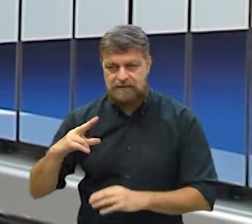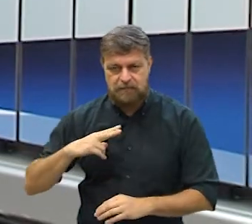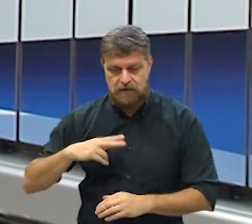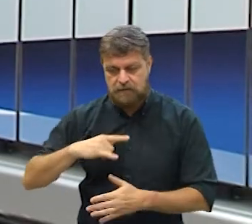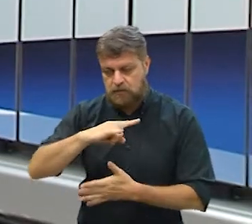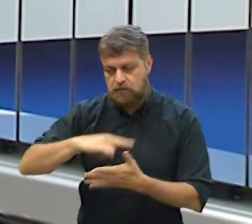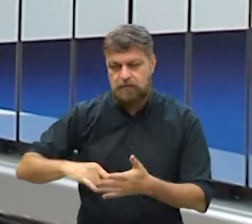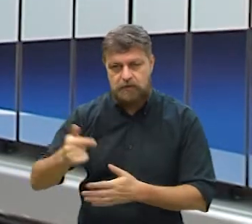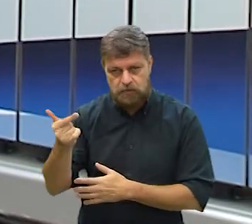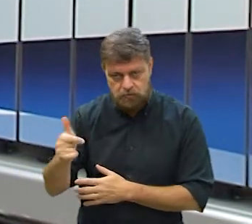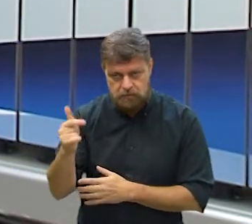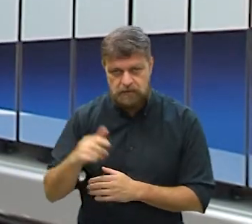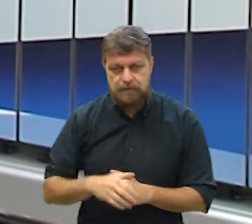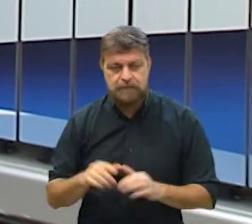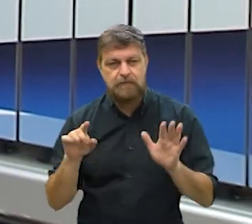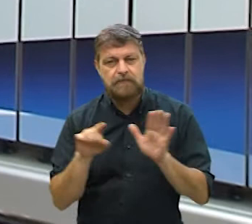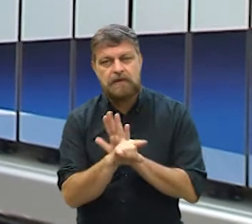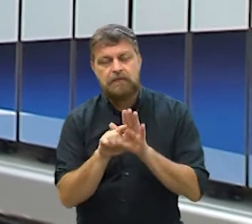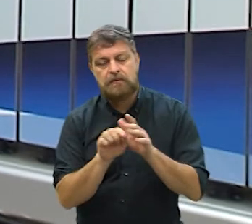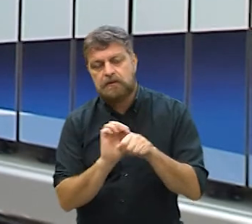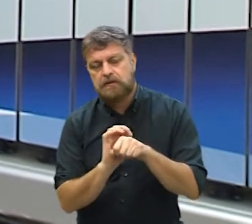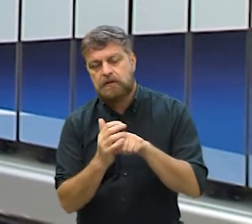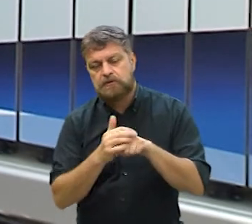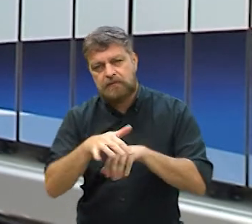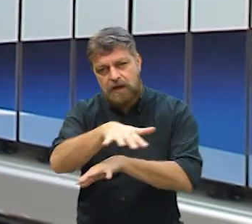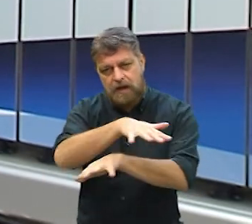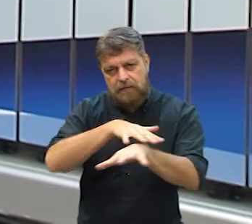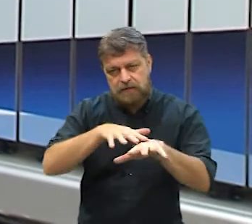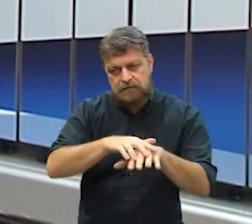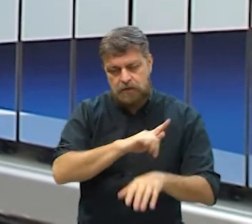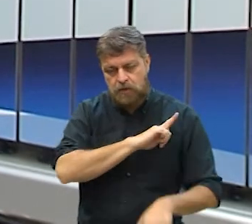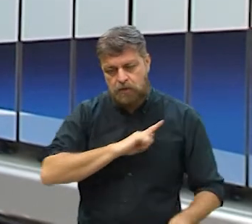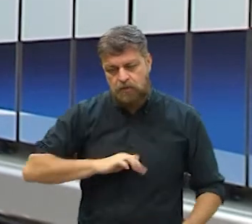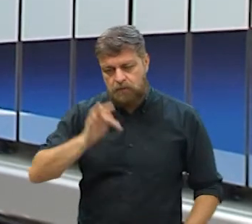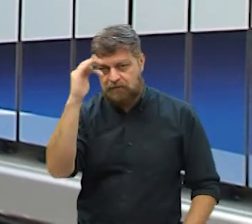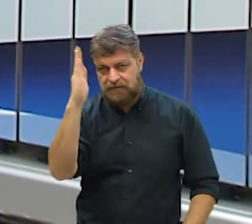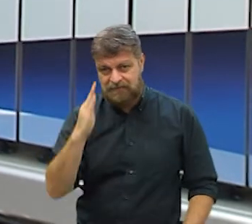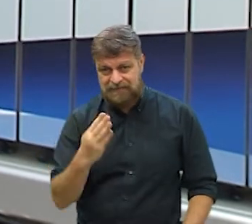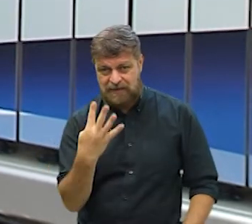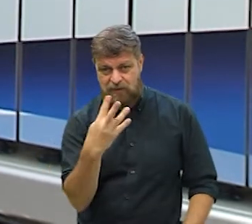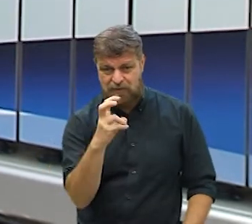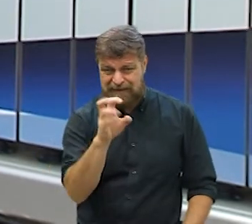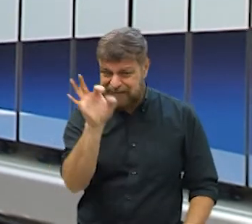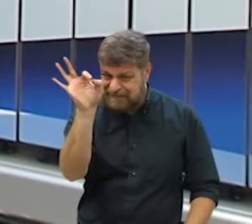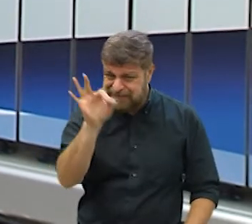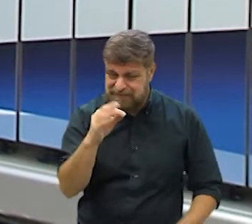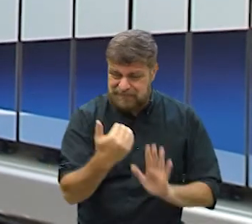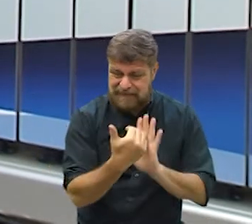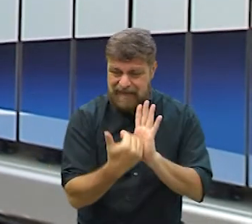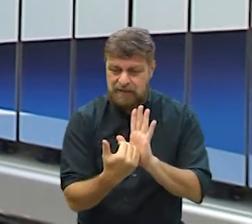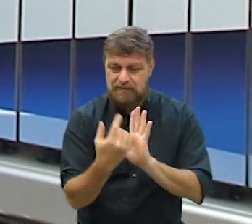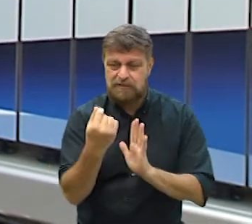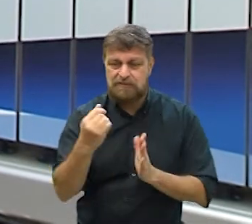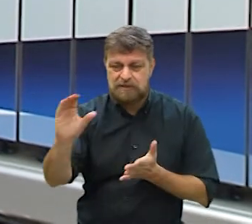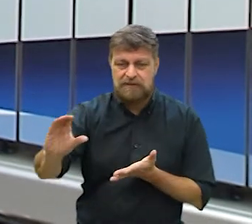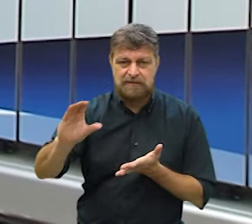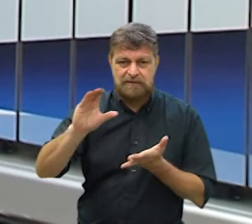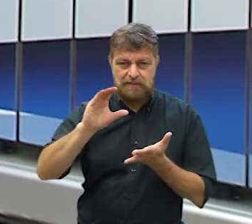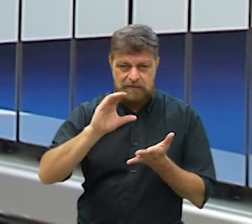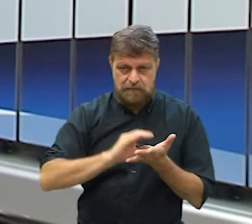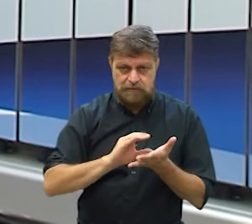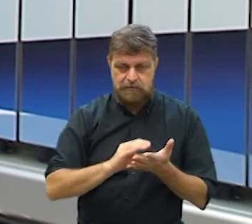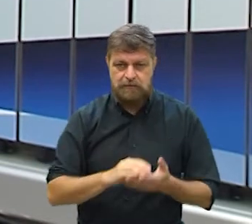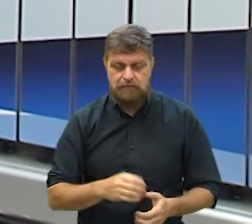ainda sobre os impactos da pandemia, o governo federal reduziu em mais de 45% os recursos para o programa